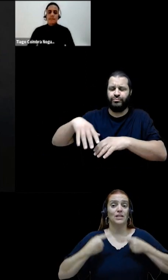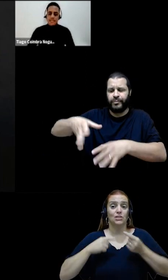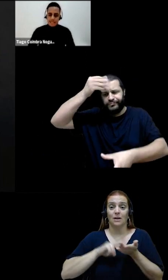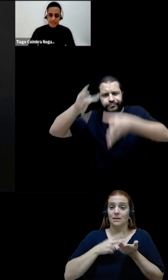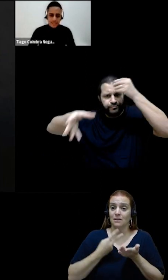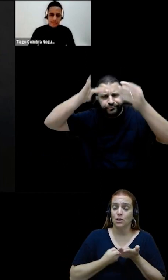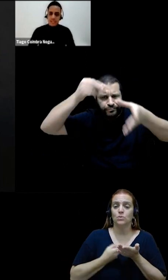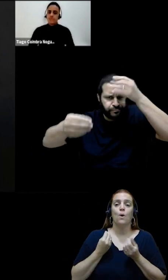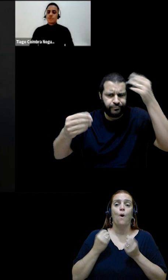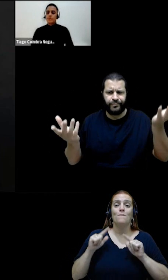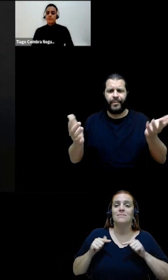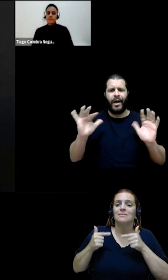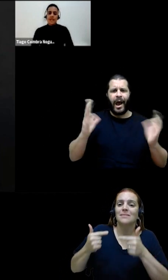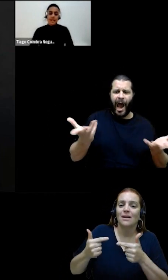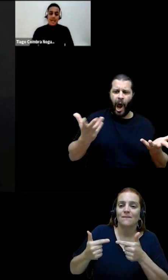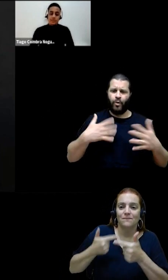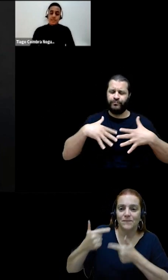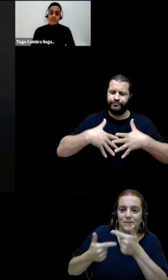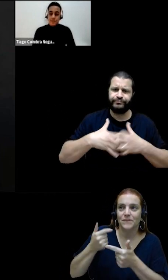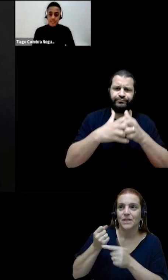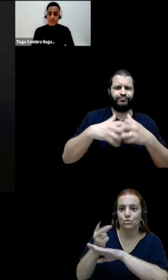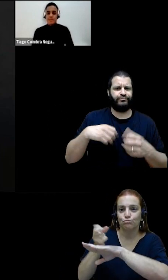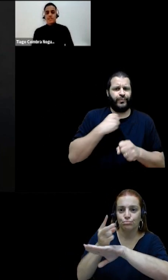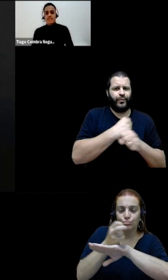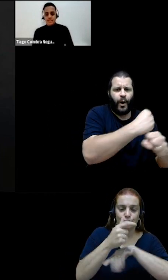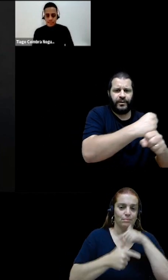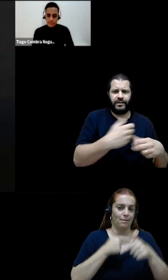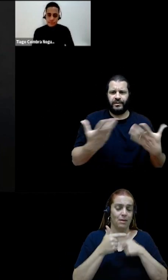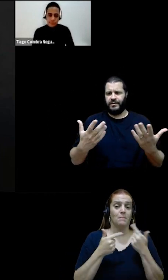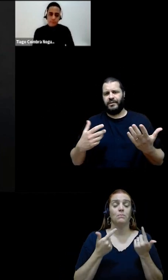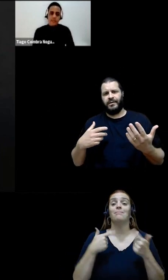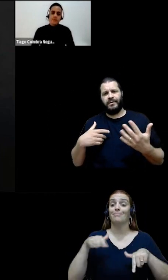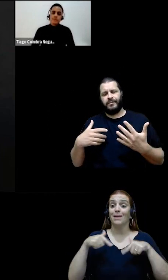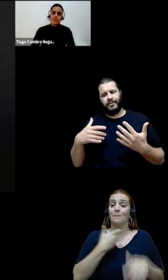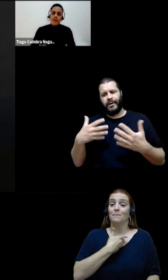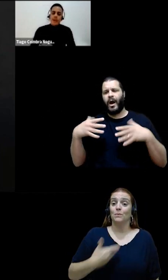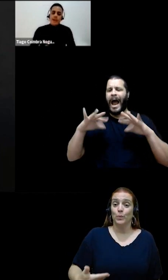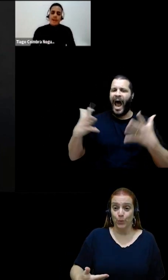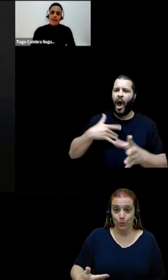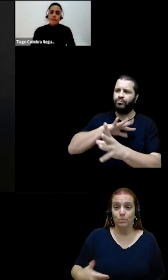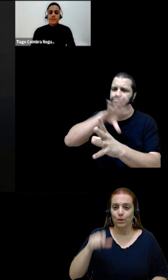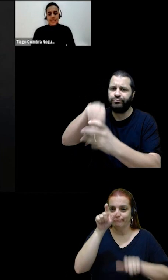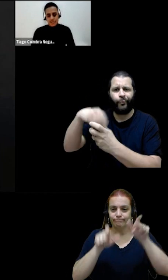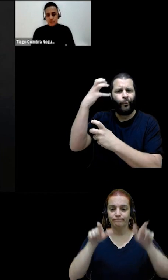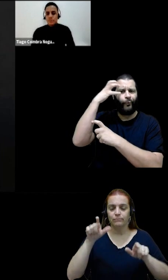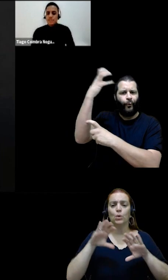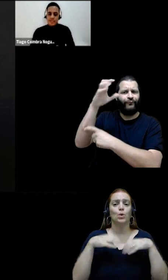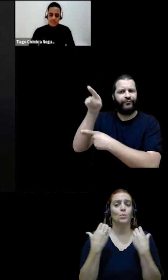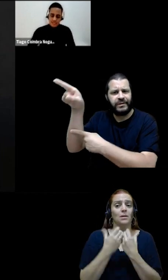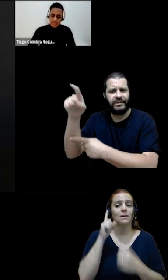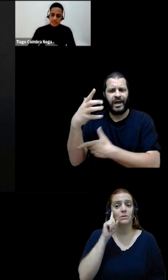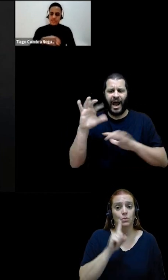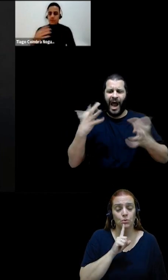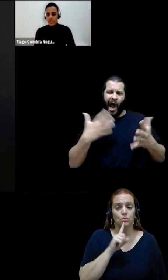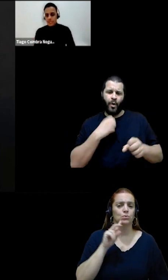e prestação de serviço, né, atuação de intérpretes em serviços públicos, comunidades surdas,